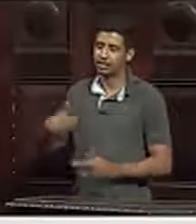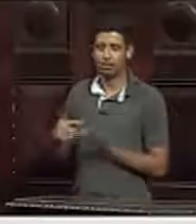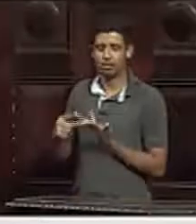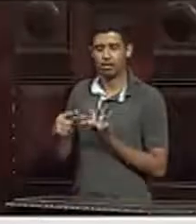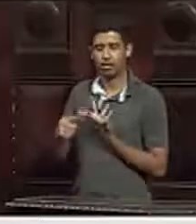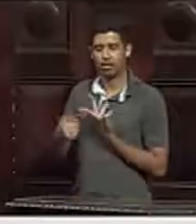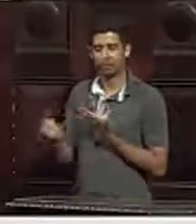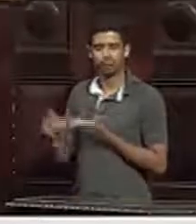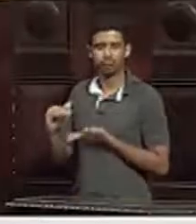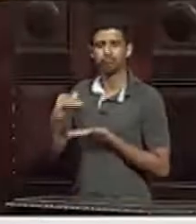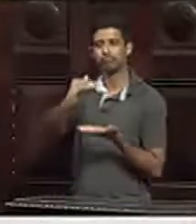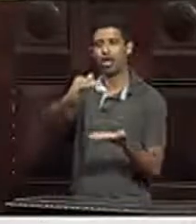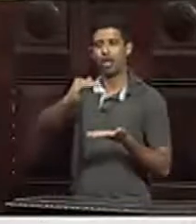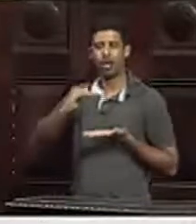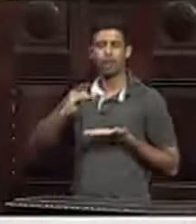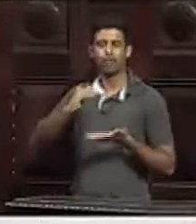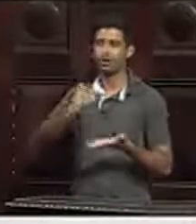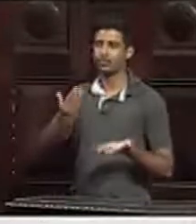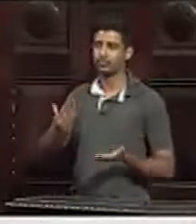da cocaína,